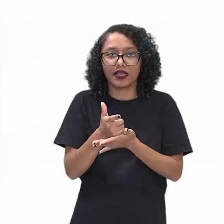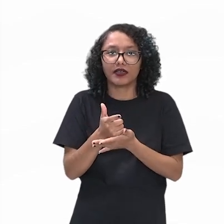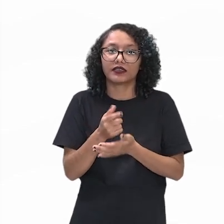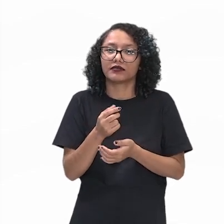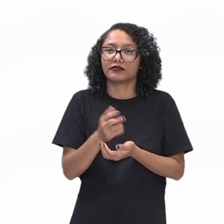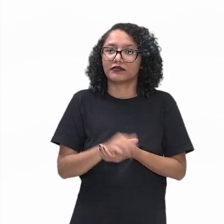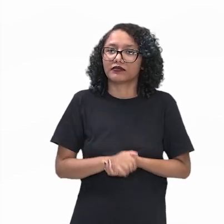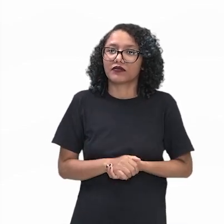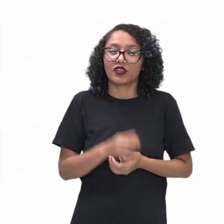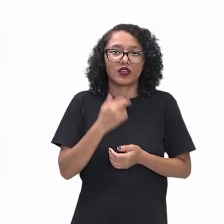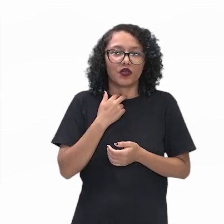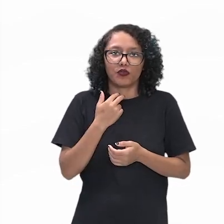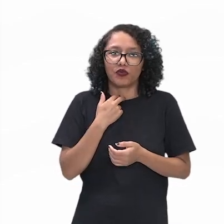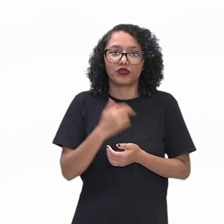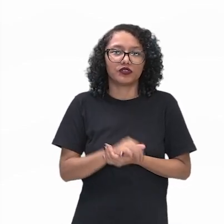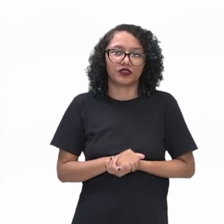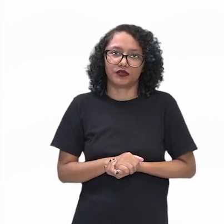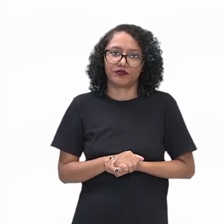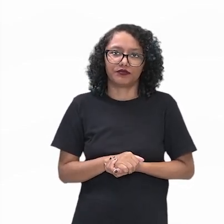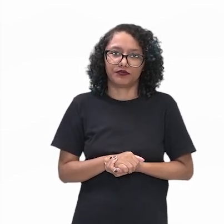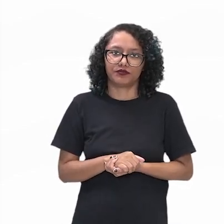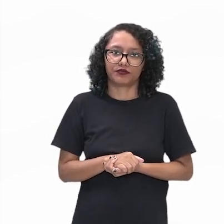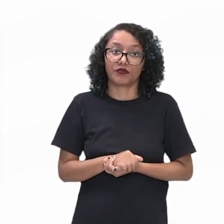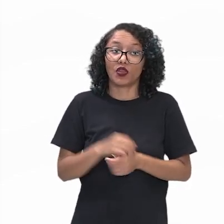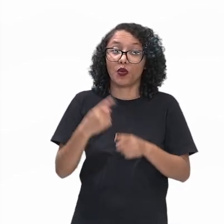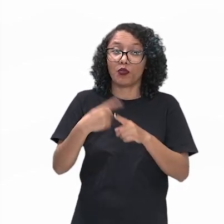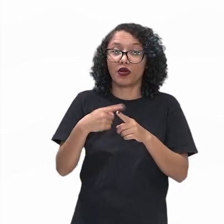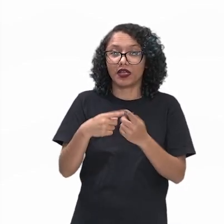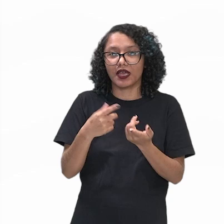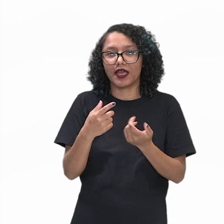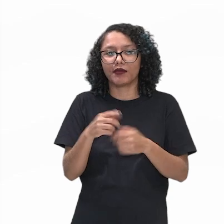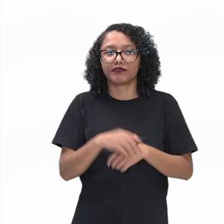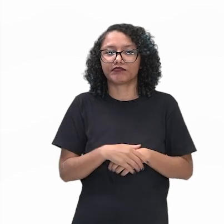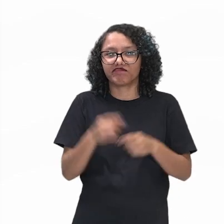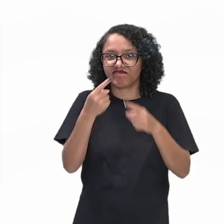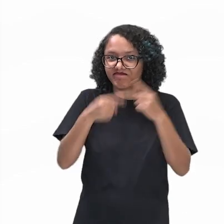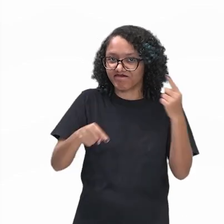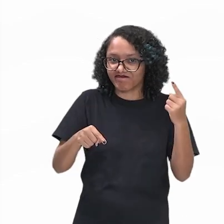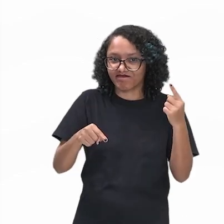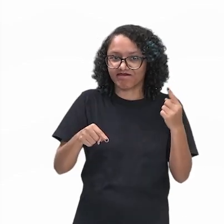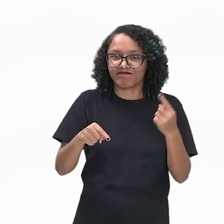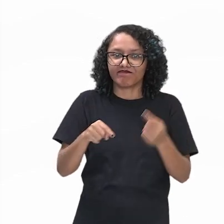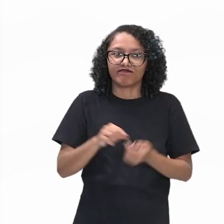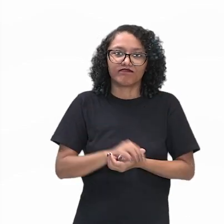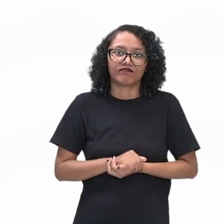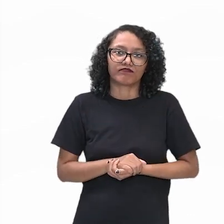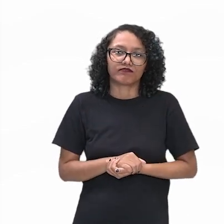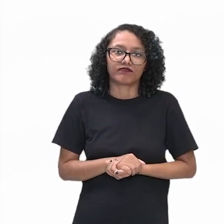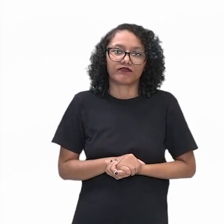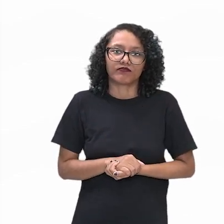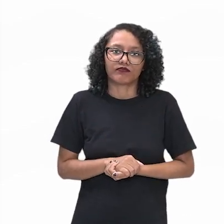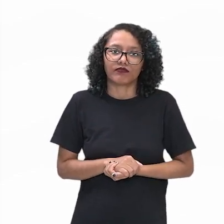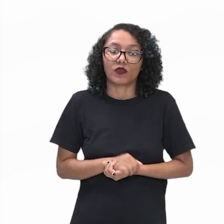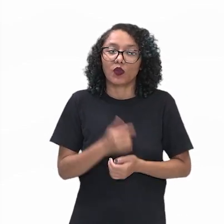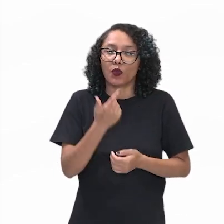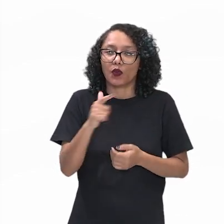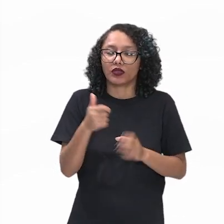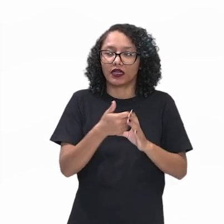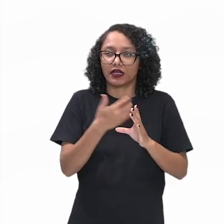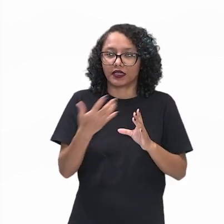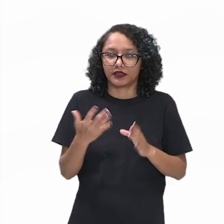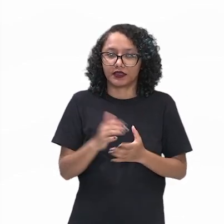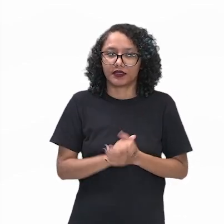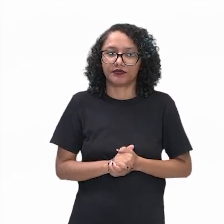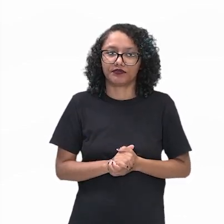sanções internacionais por conta da quebra do pacto colonial. Outra característica desse pacto são as